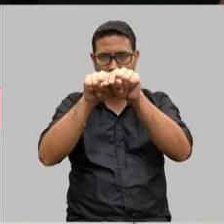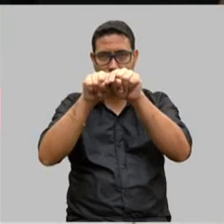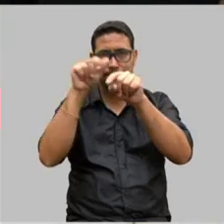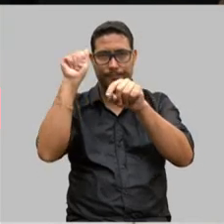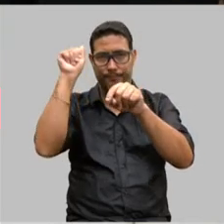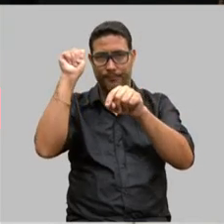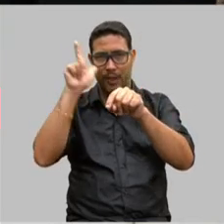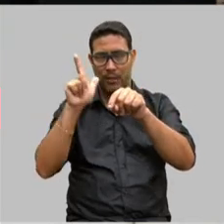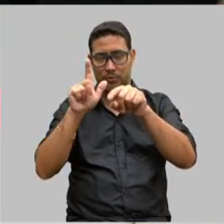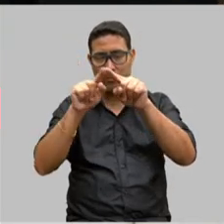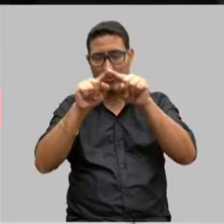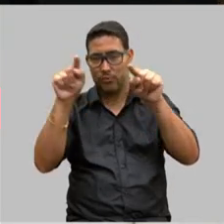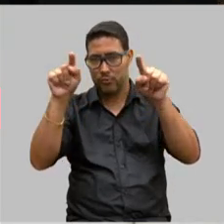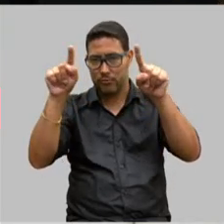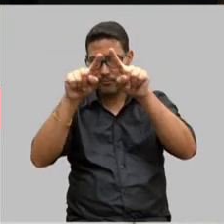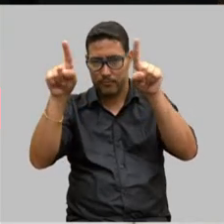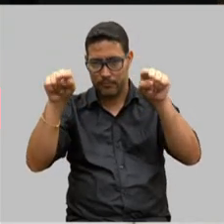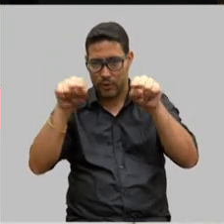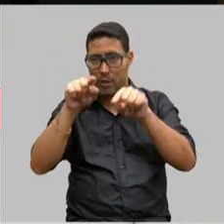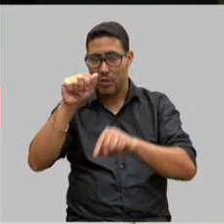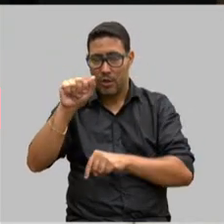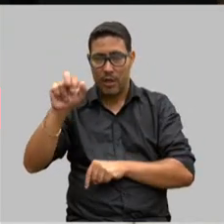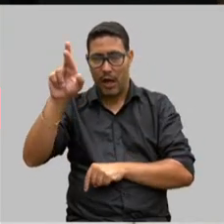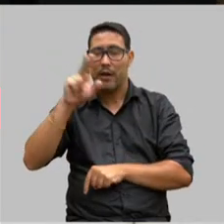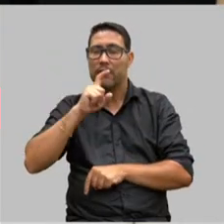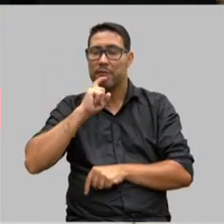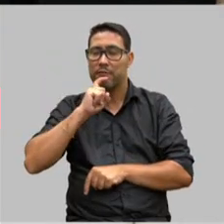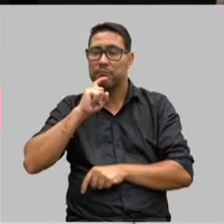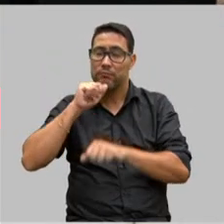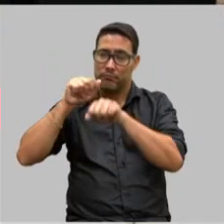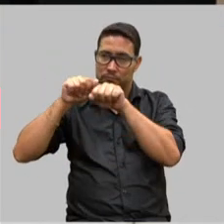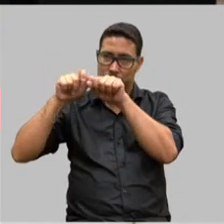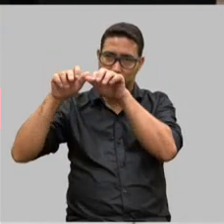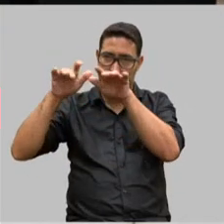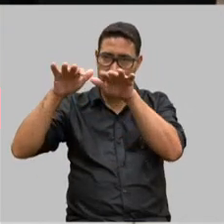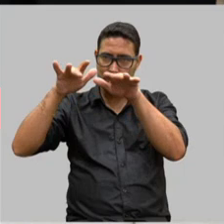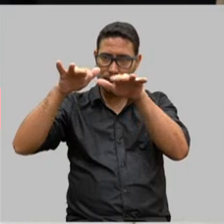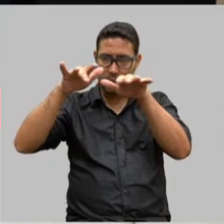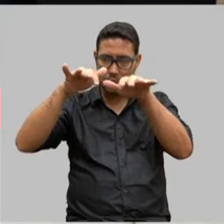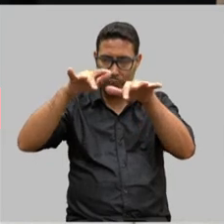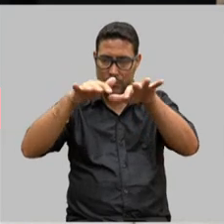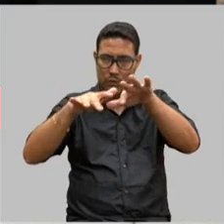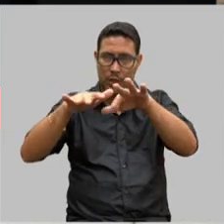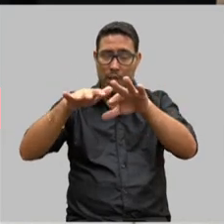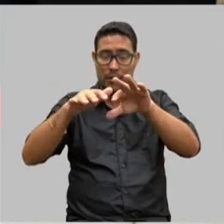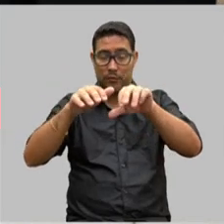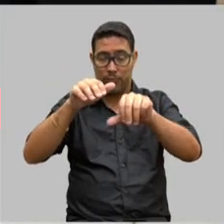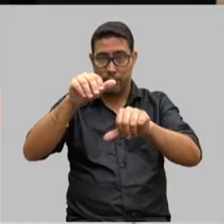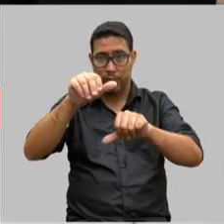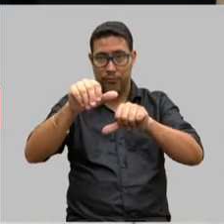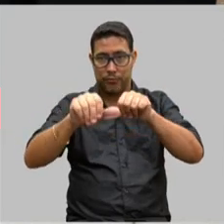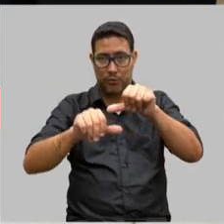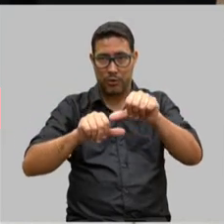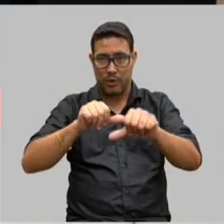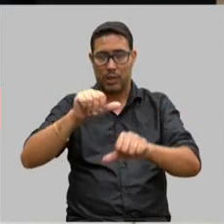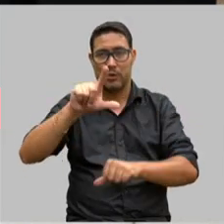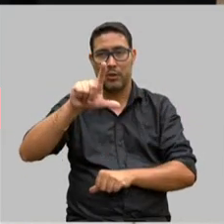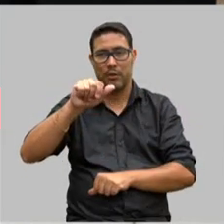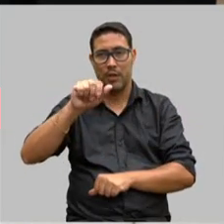frio vai entrando, ele vai alterando a temperatura das latitudes mais centrais do